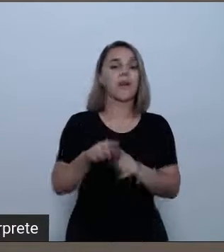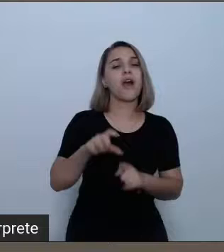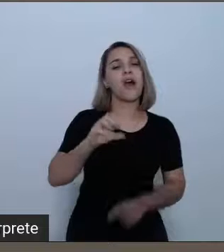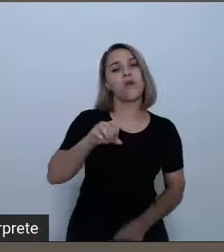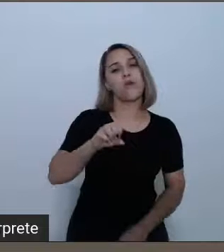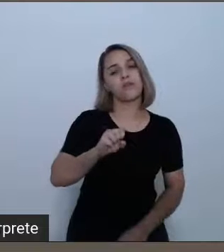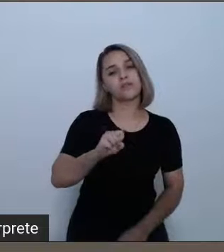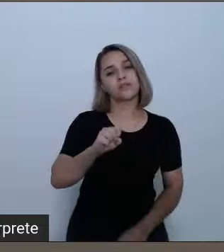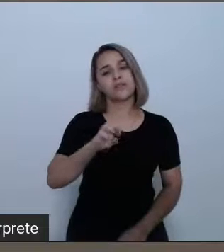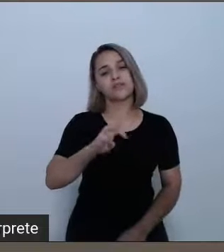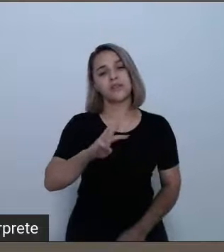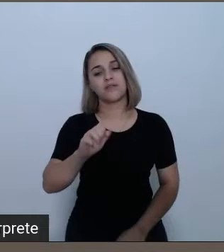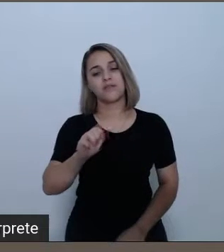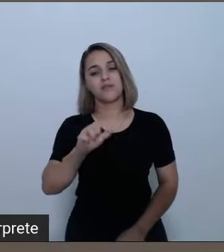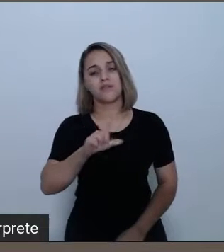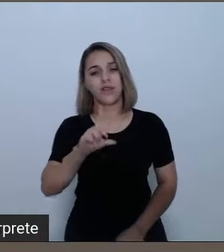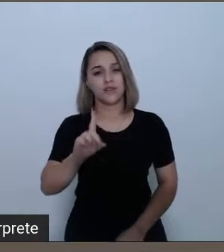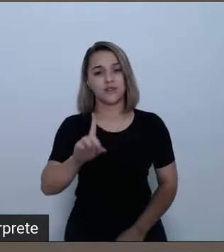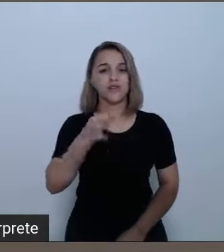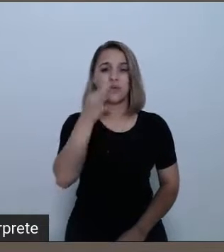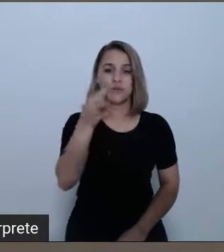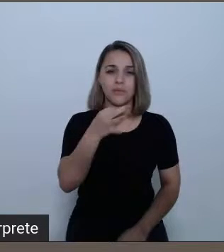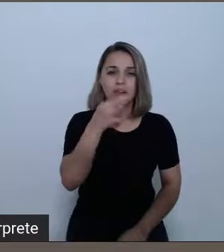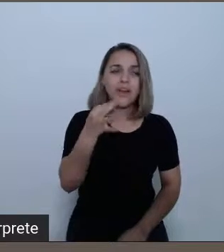brevemente, essa exposição.